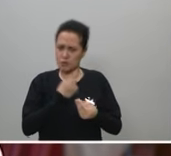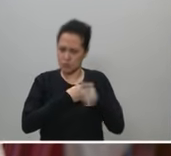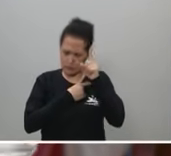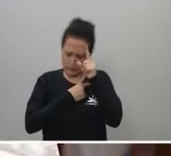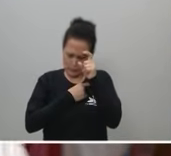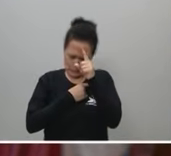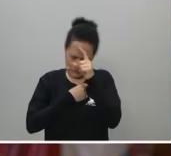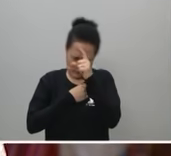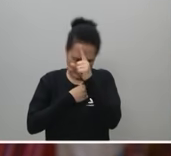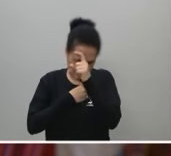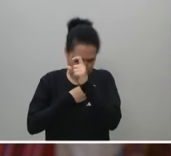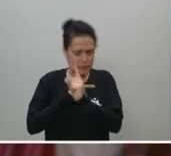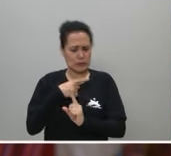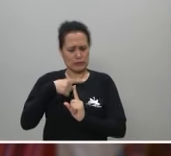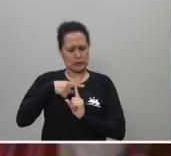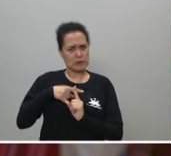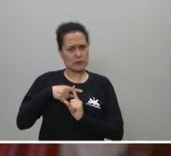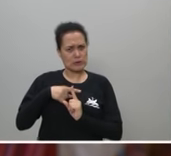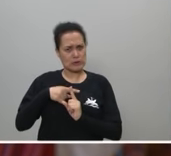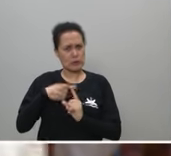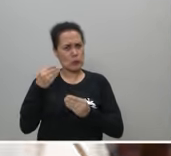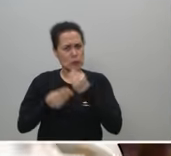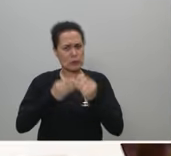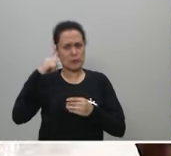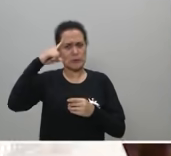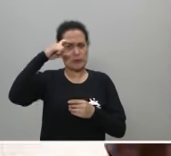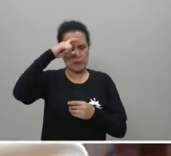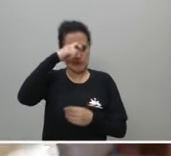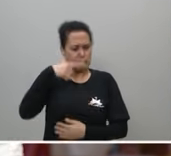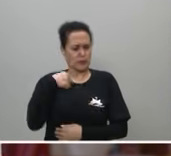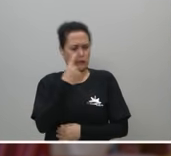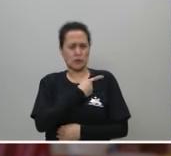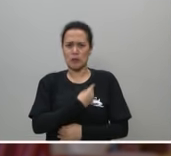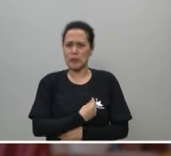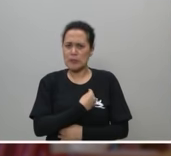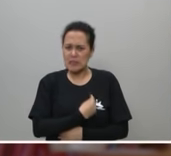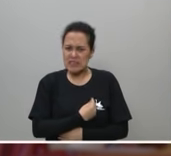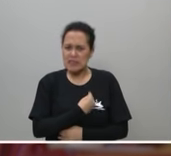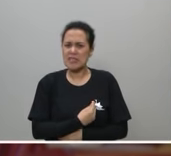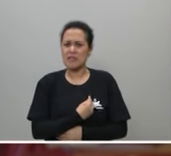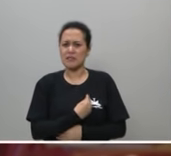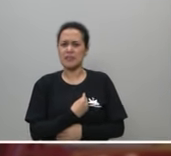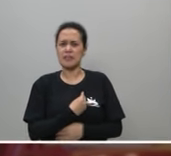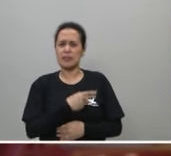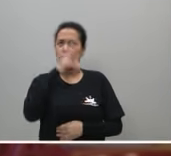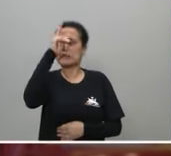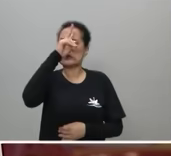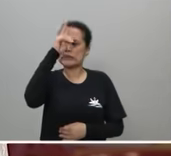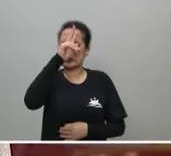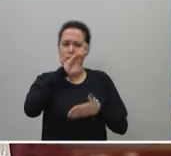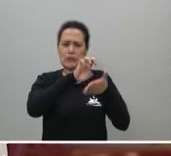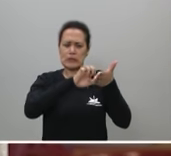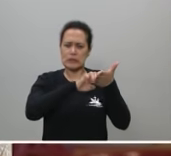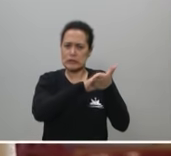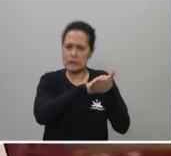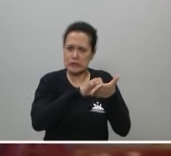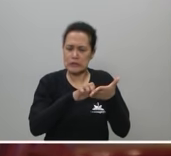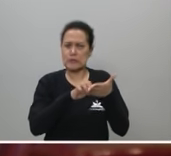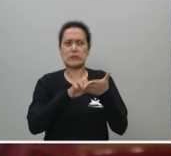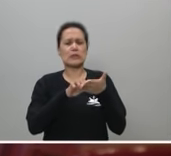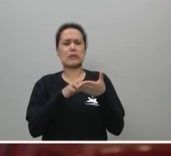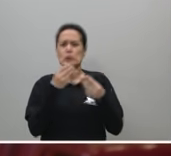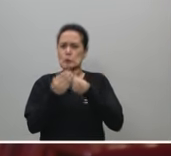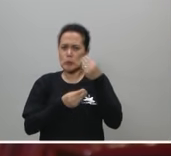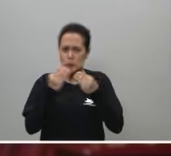nossa vida guardar o Evangelho, como é difícil na nossa vida, às vezes, a gente se manter fiel. Tem hora que a gente está